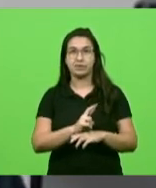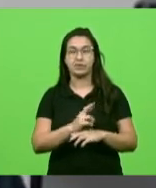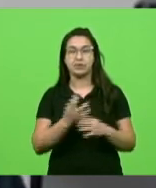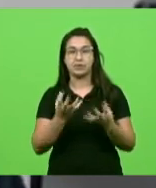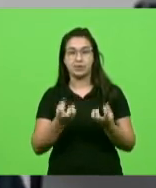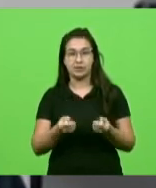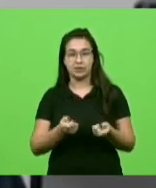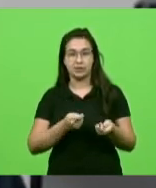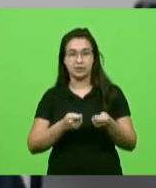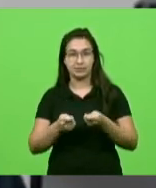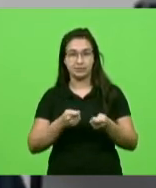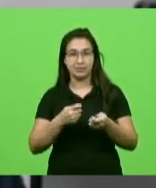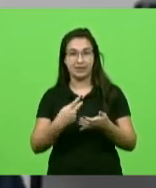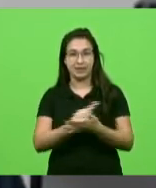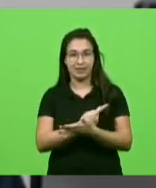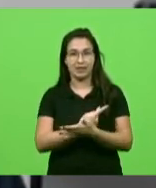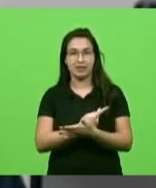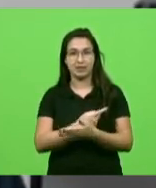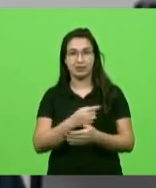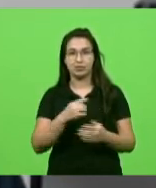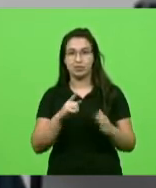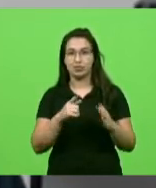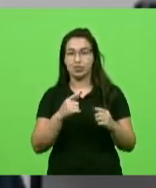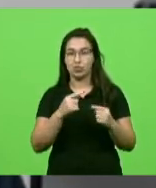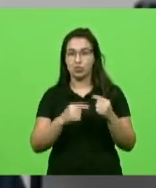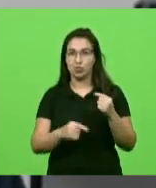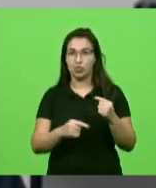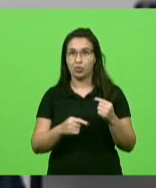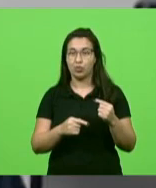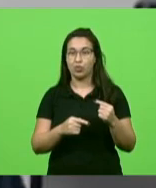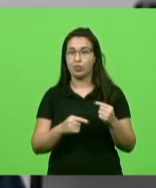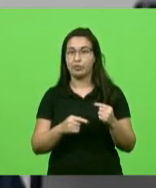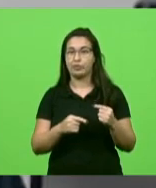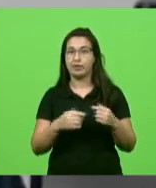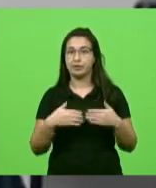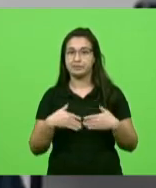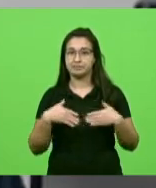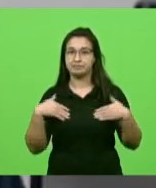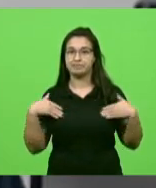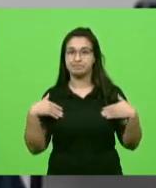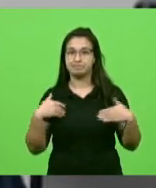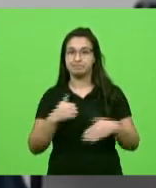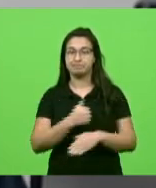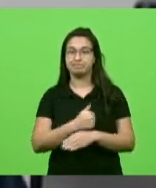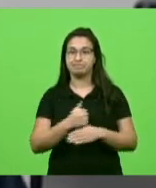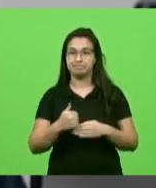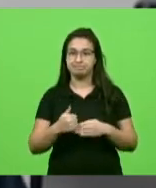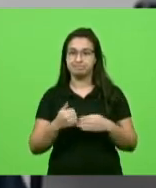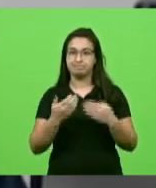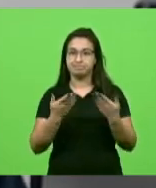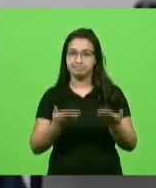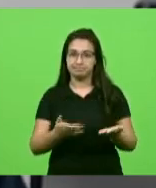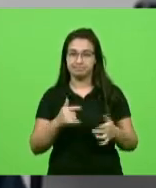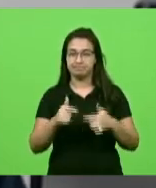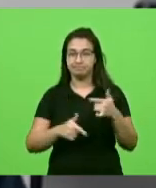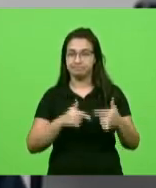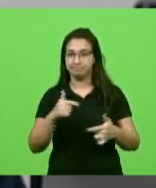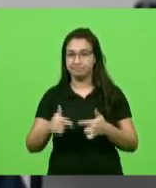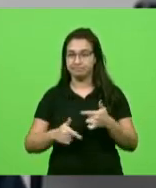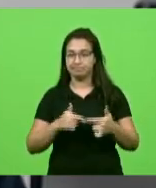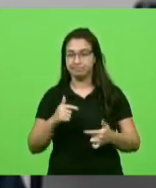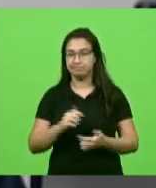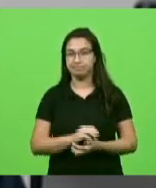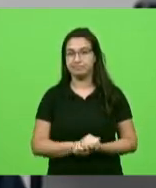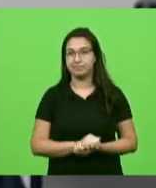à probidade da Administração é incompatível com a dignidade a honra eo decoro do cargo por ele ocupado com sorte a teoria